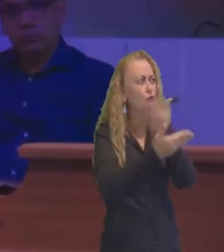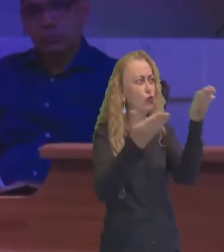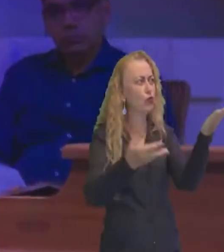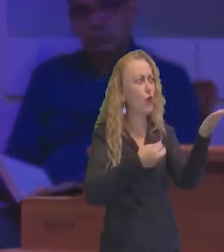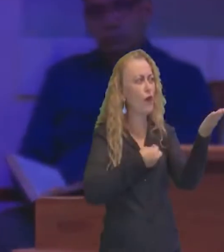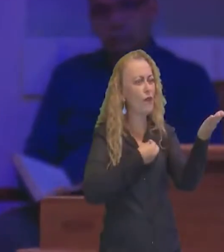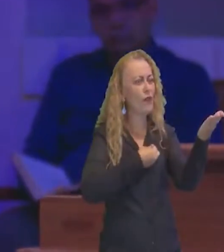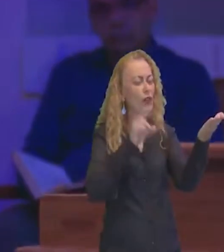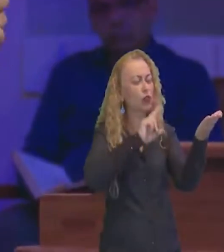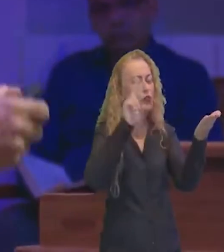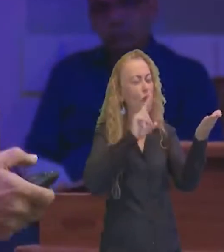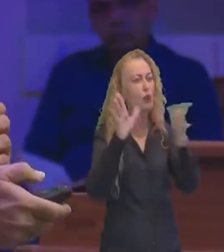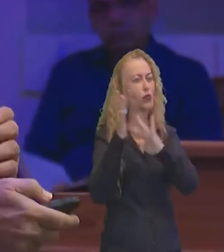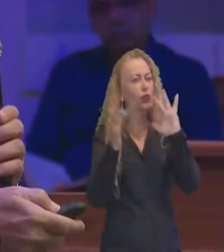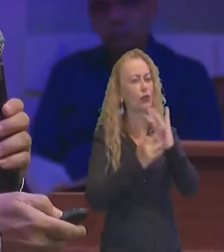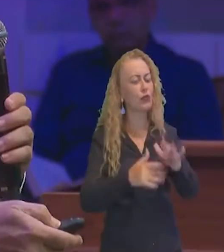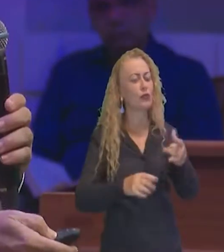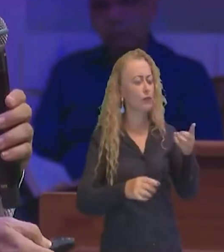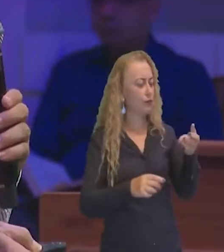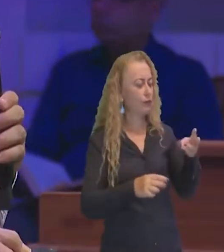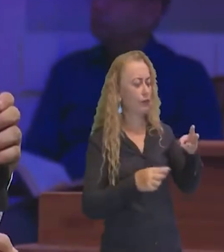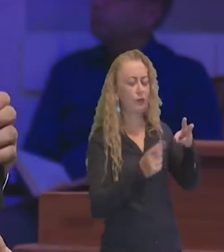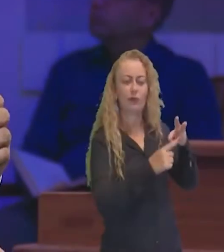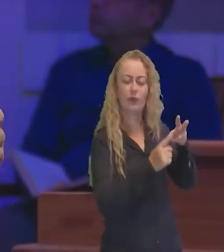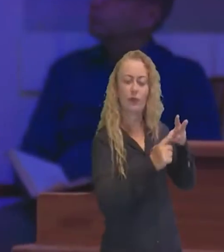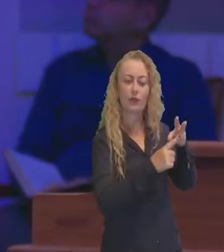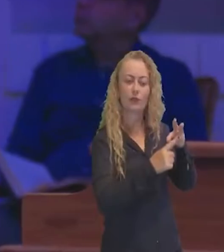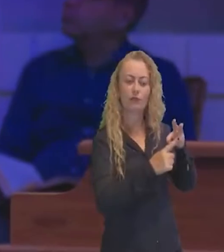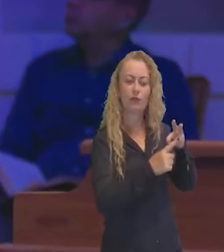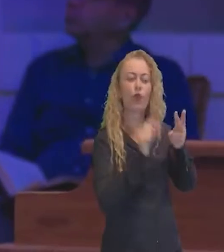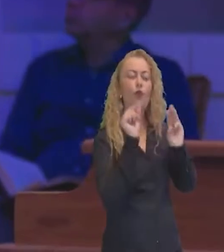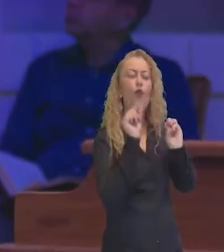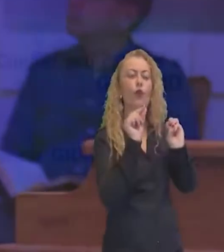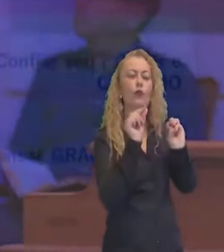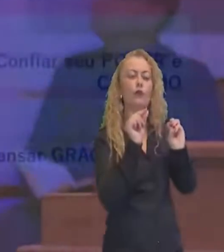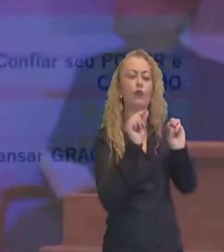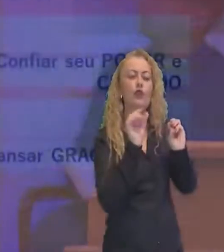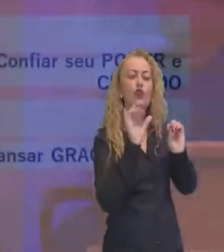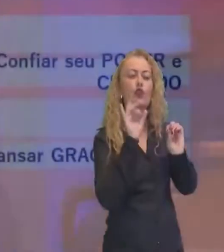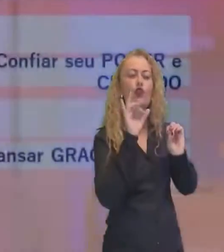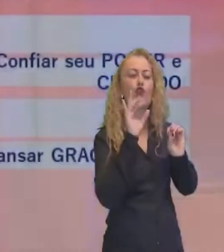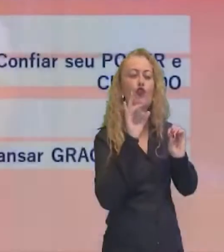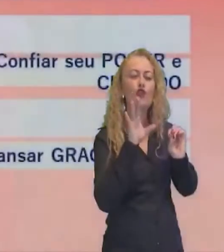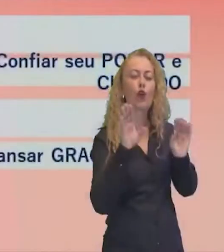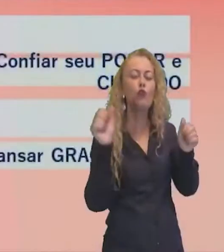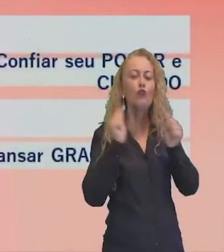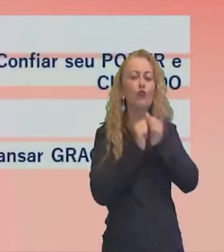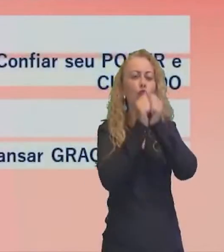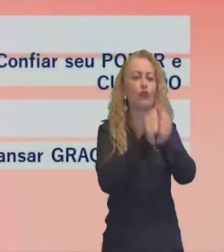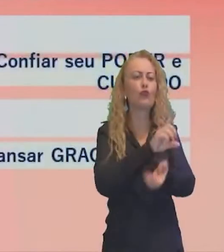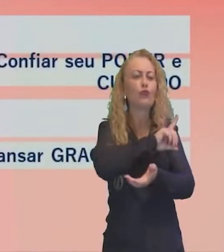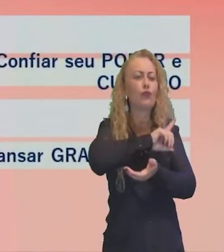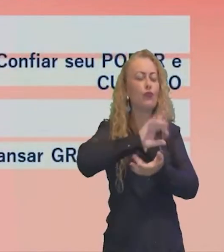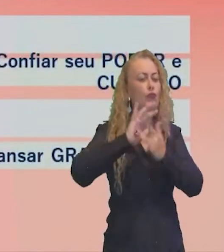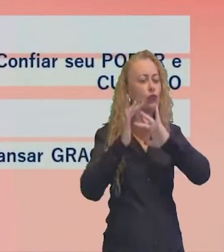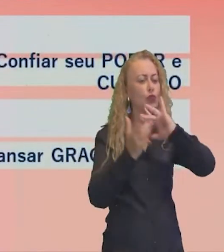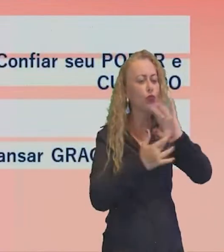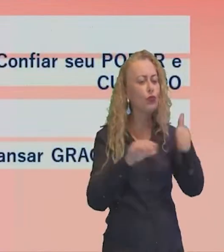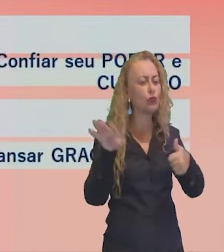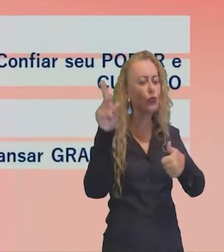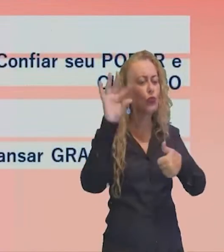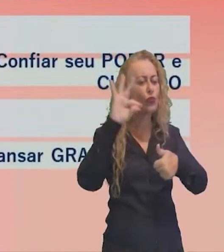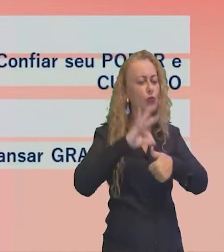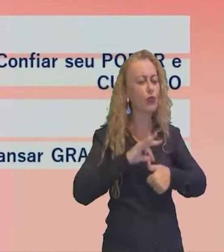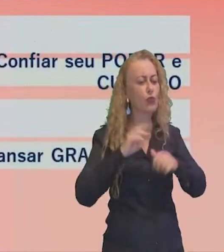em nome de Jesus. Em terceiro lugar e último lugar, só em Jesus é possível vencer